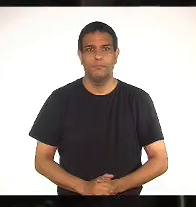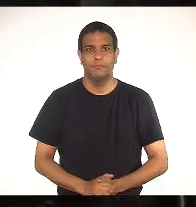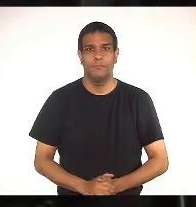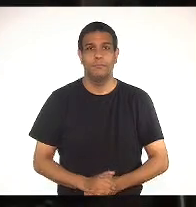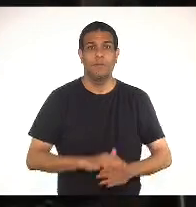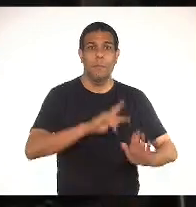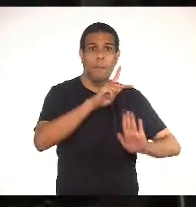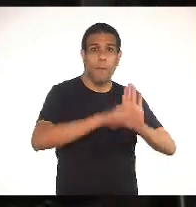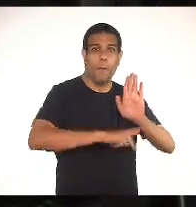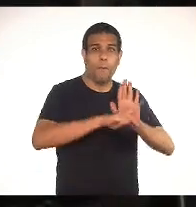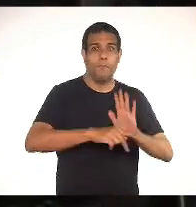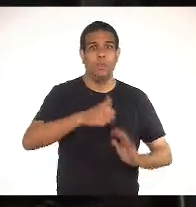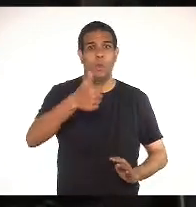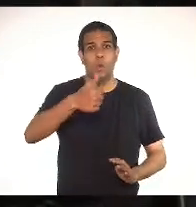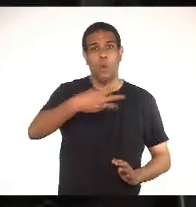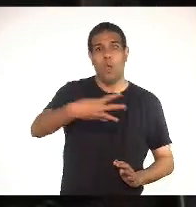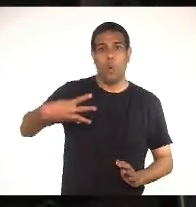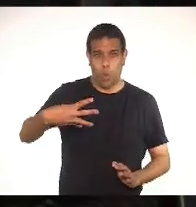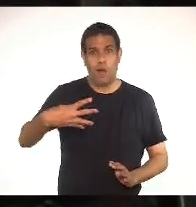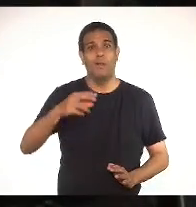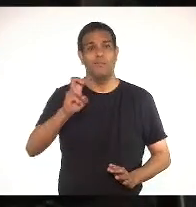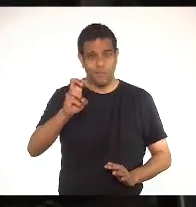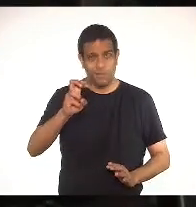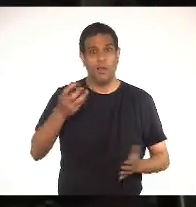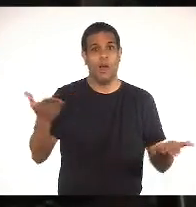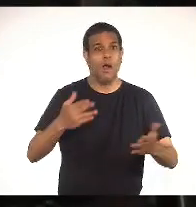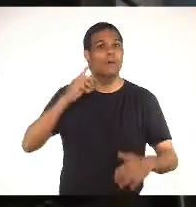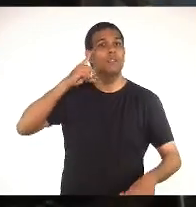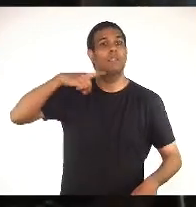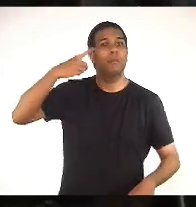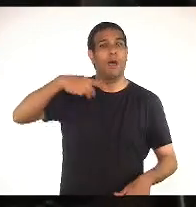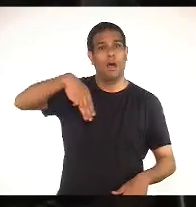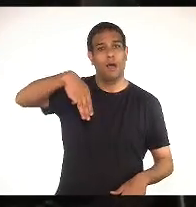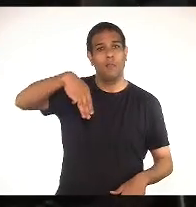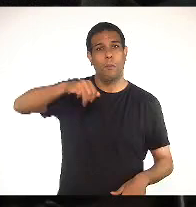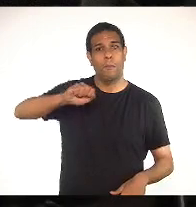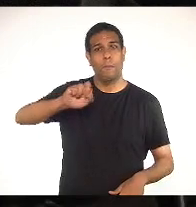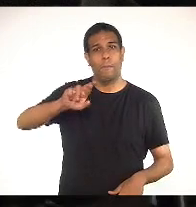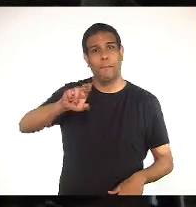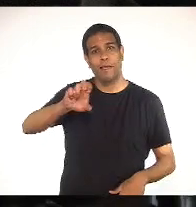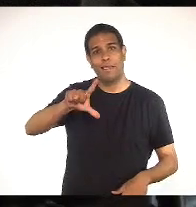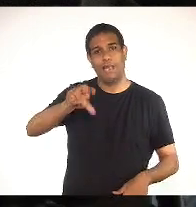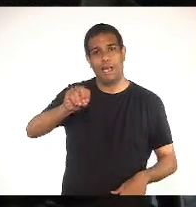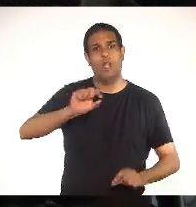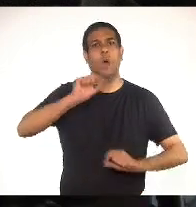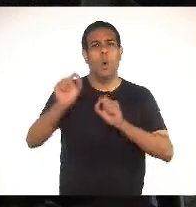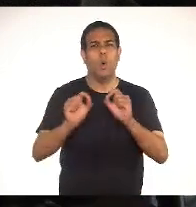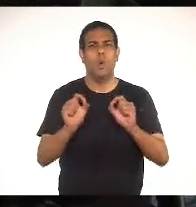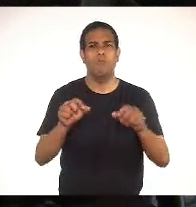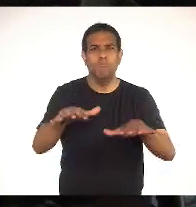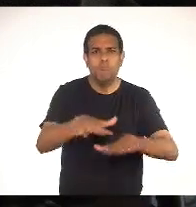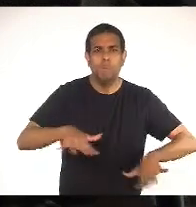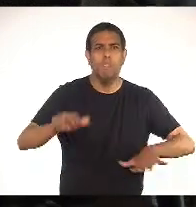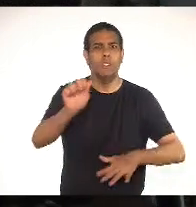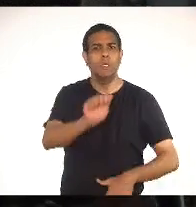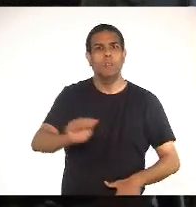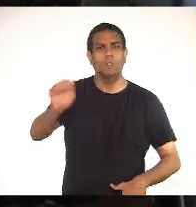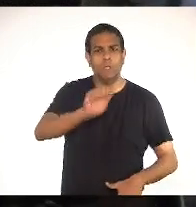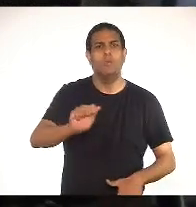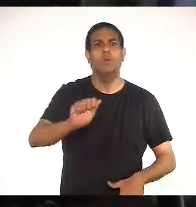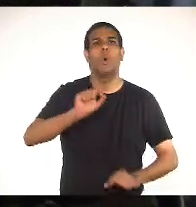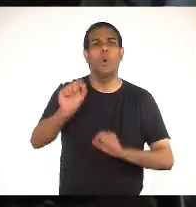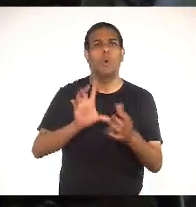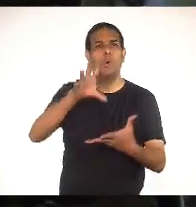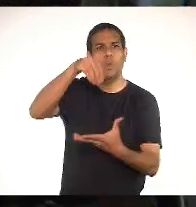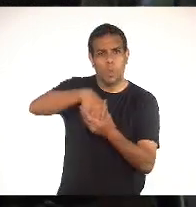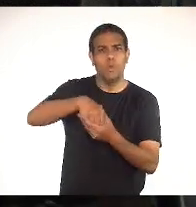Projeto de lei 144 de 19, da autoria do deputado doutor Serginho, que declara como utilidade pública a Associação dos Antigos Alunos da Faculdade